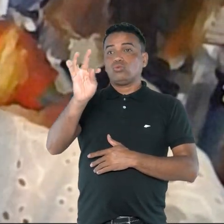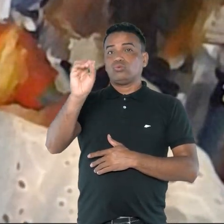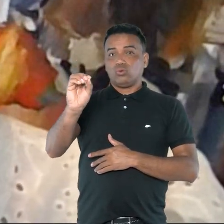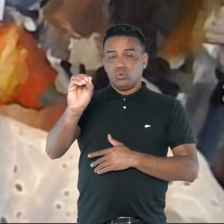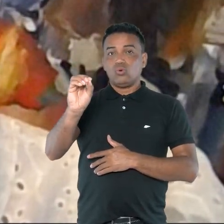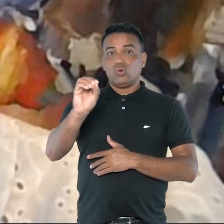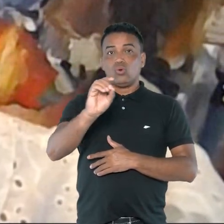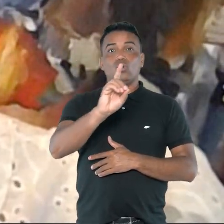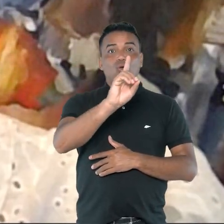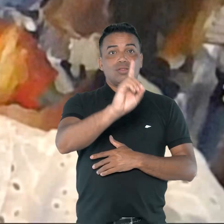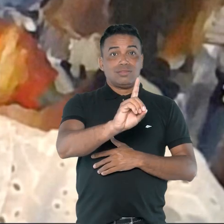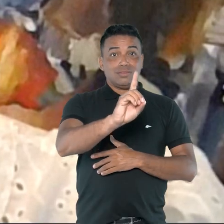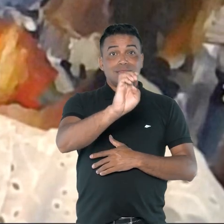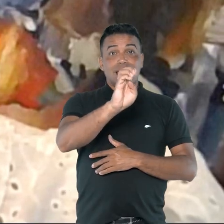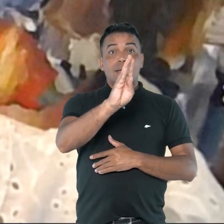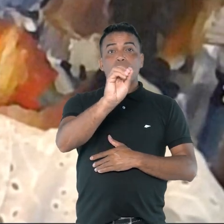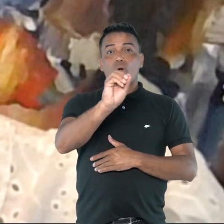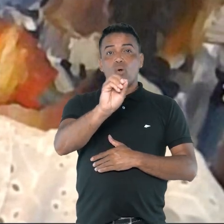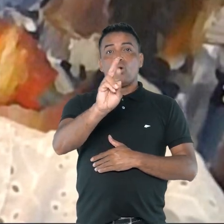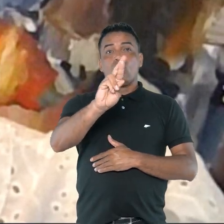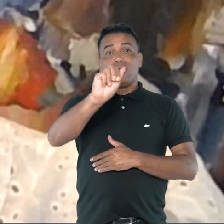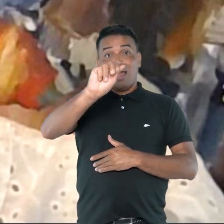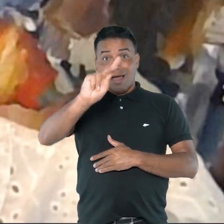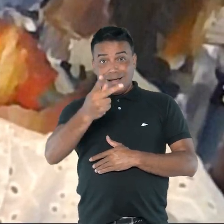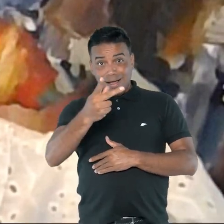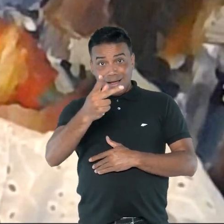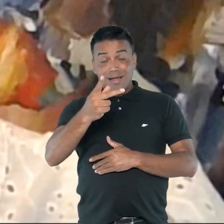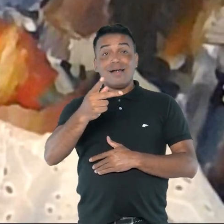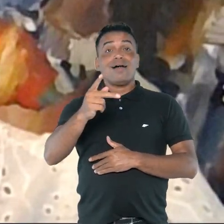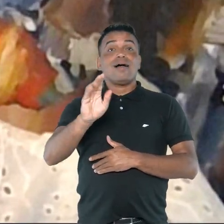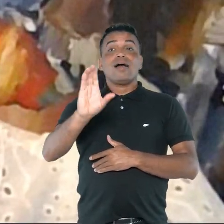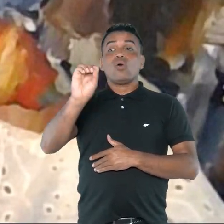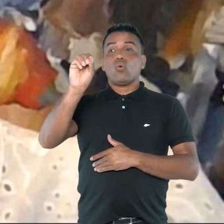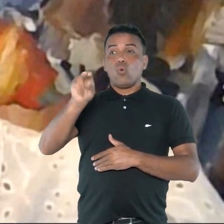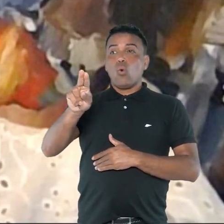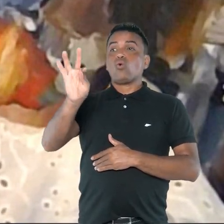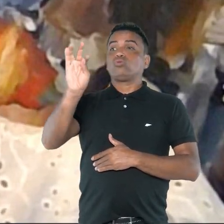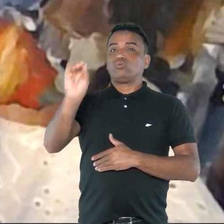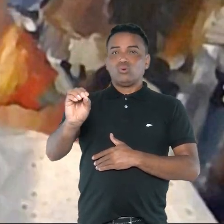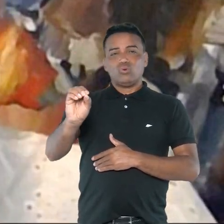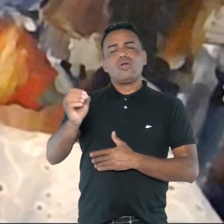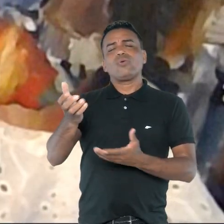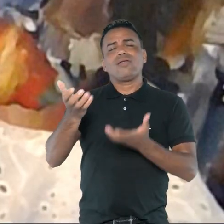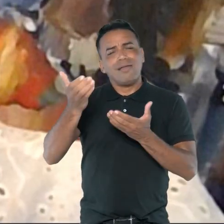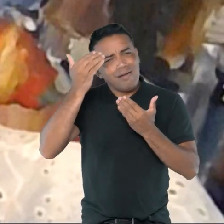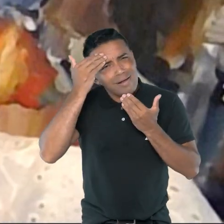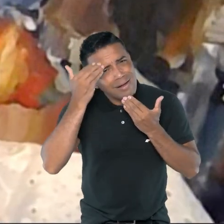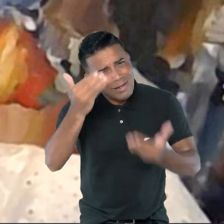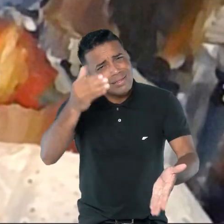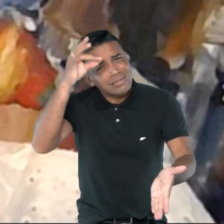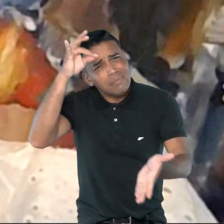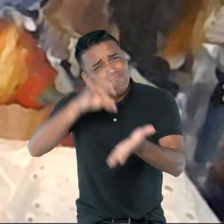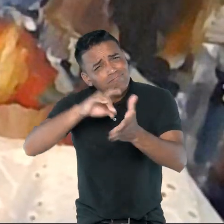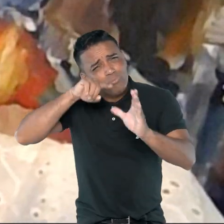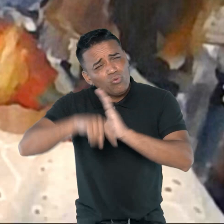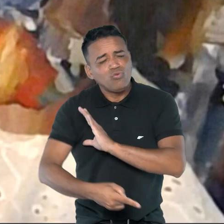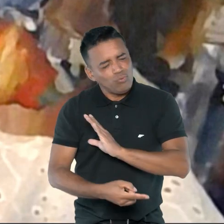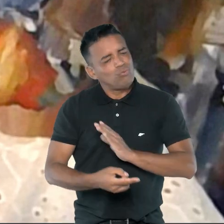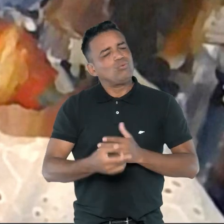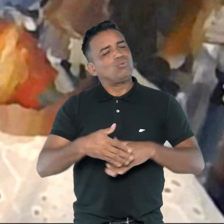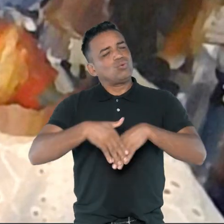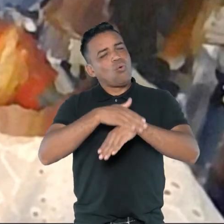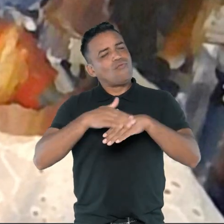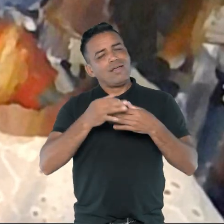_decouto, eu sou Débora com H no final, Couto, e é isso. Queria te agradecer muito